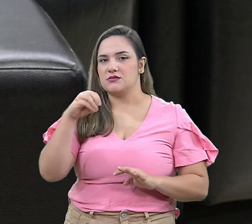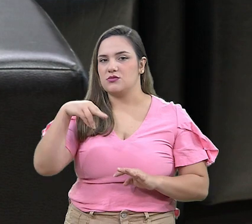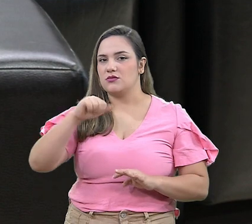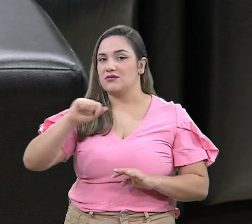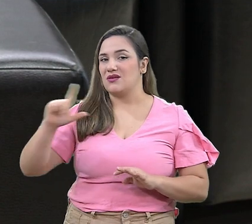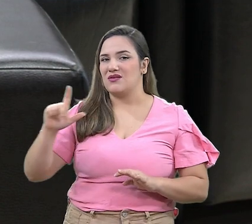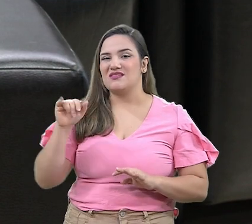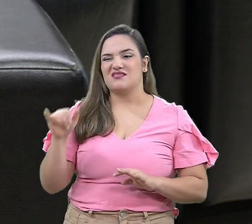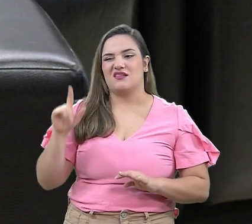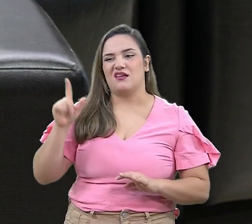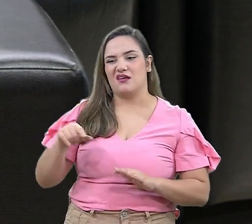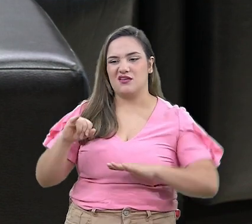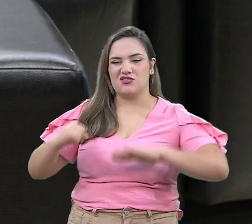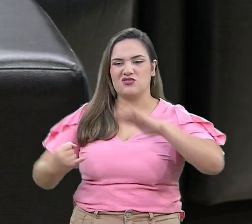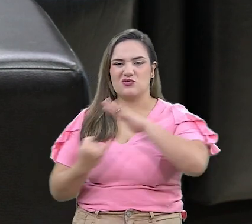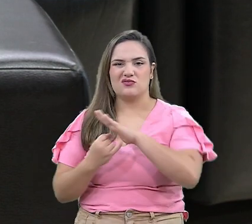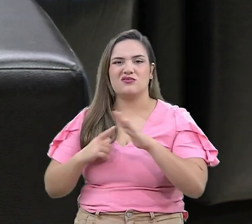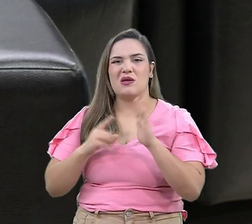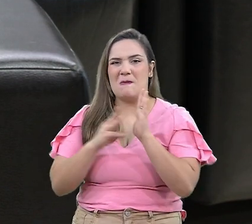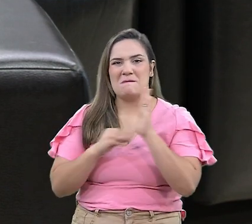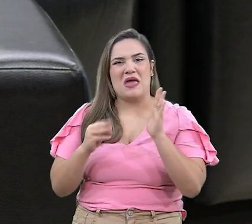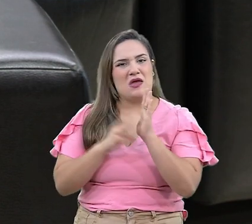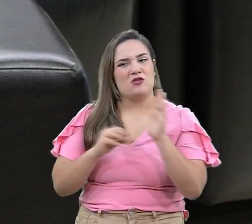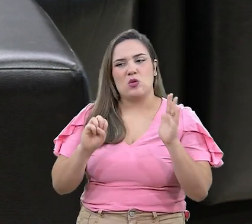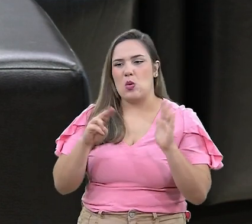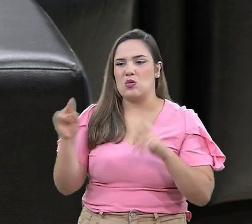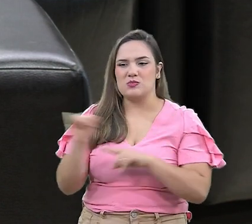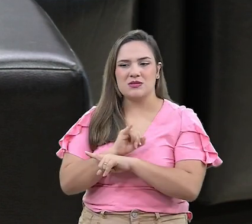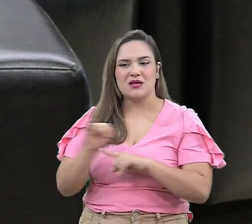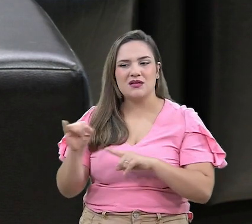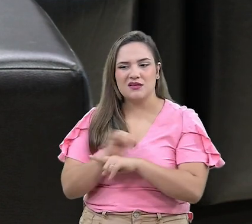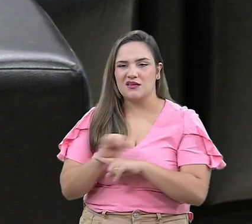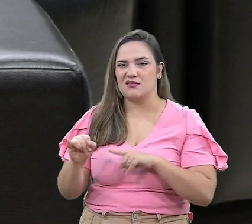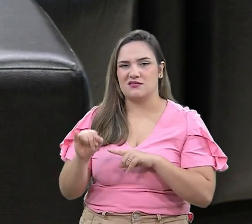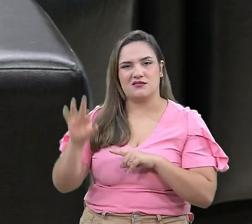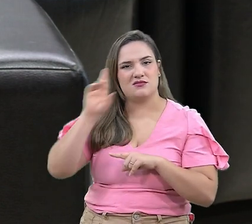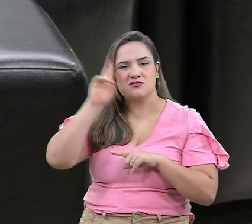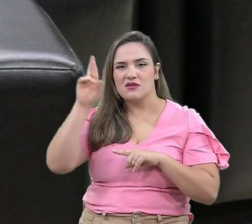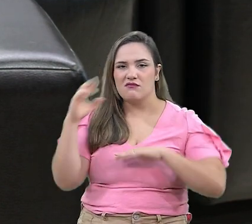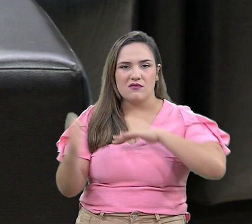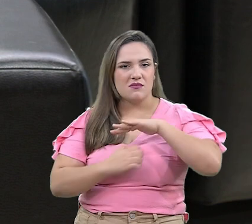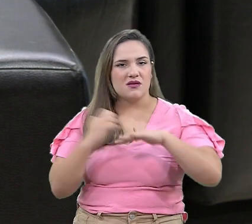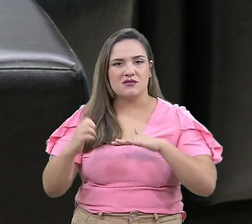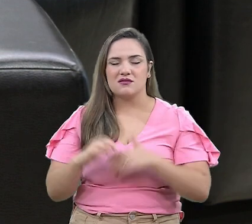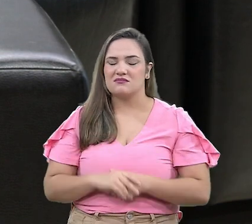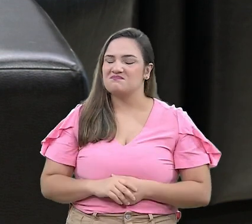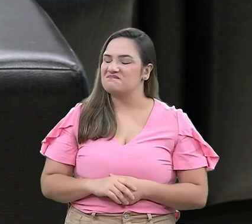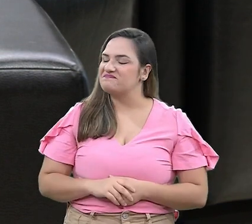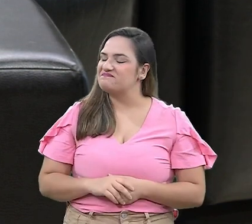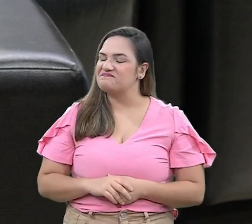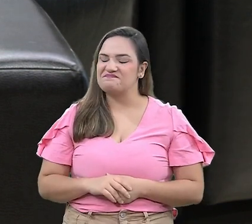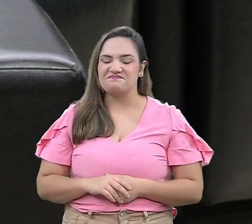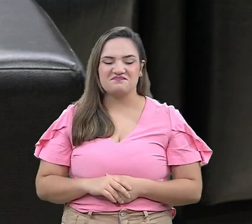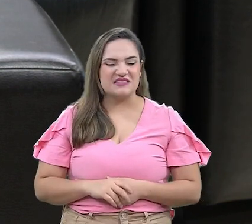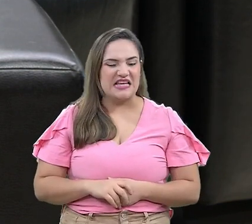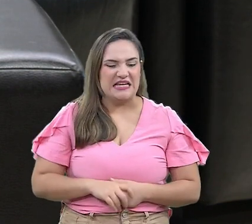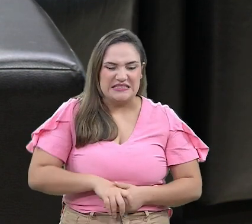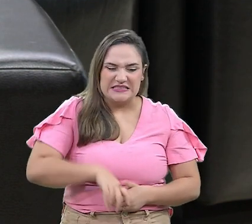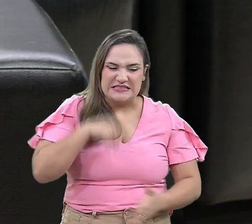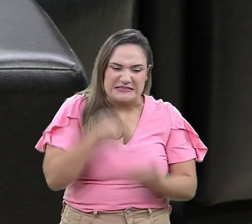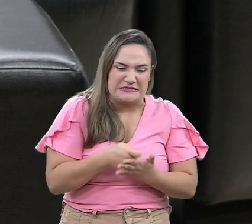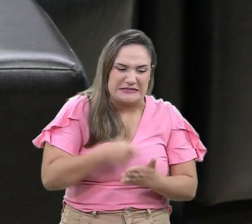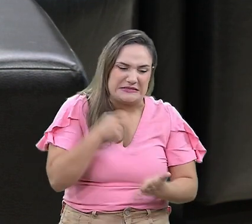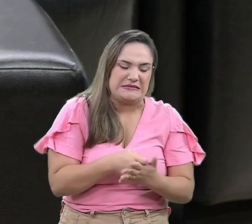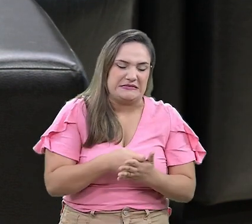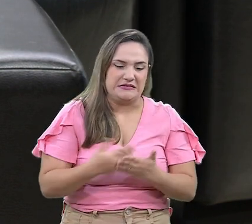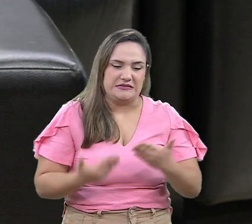ela estabelece métodos ou práticas gerenciais que exigem dos